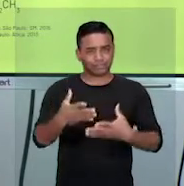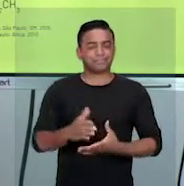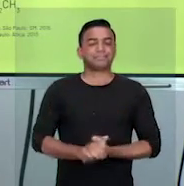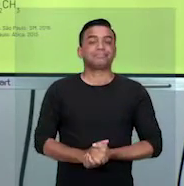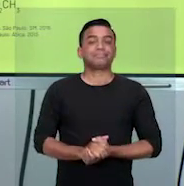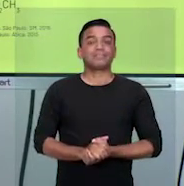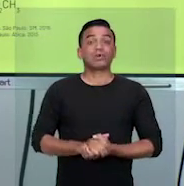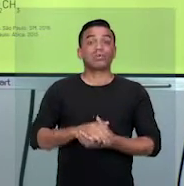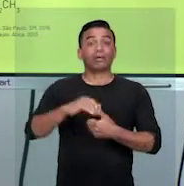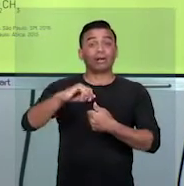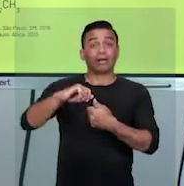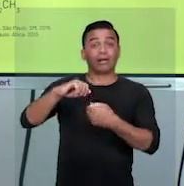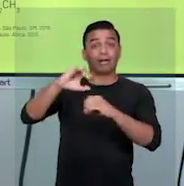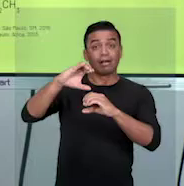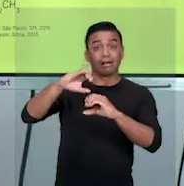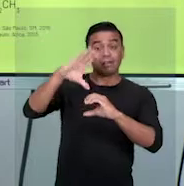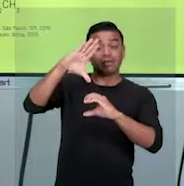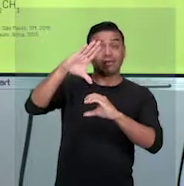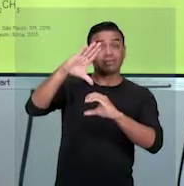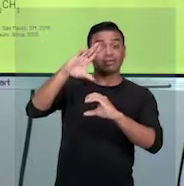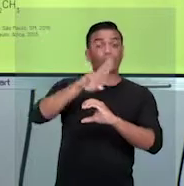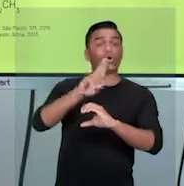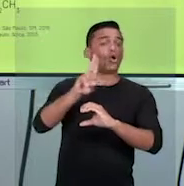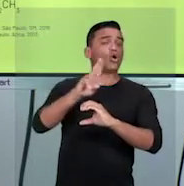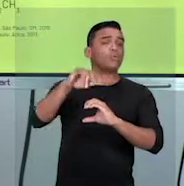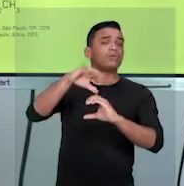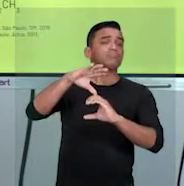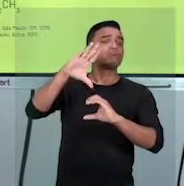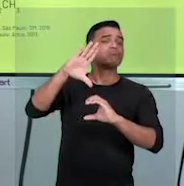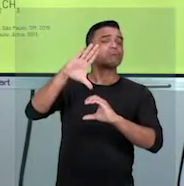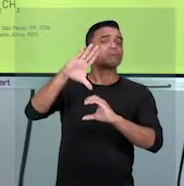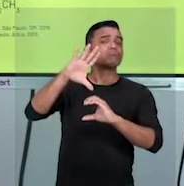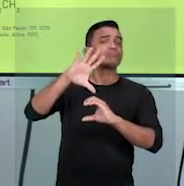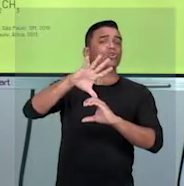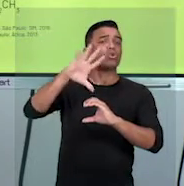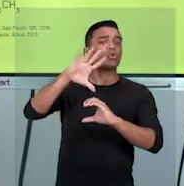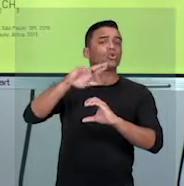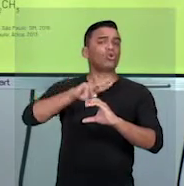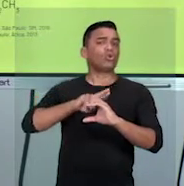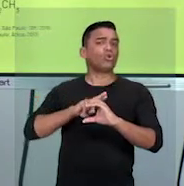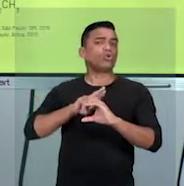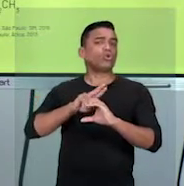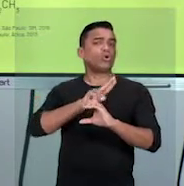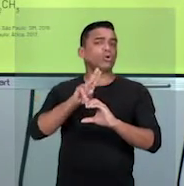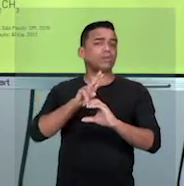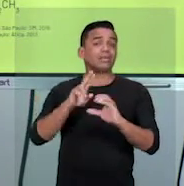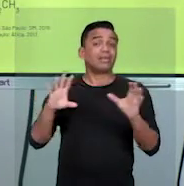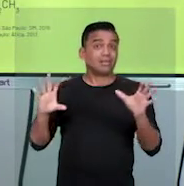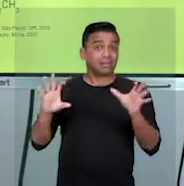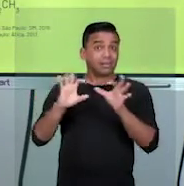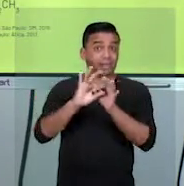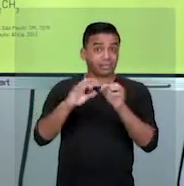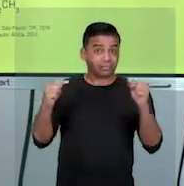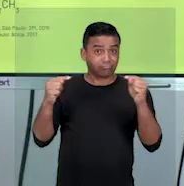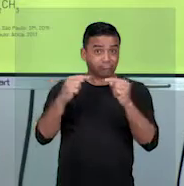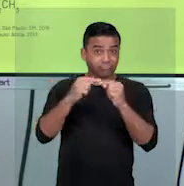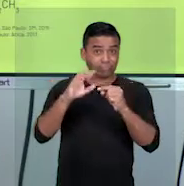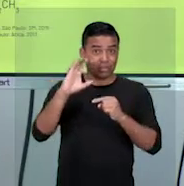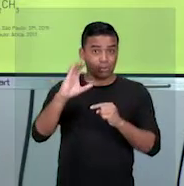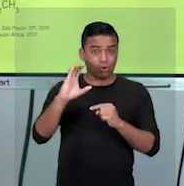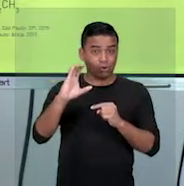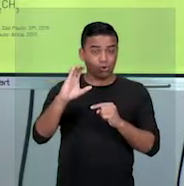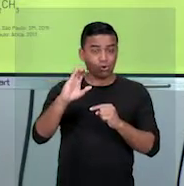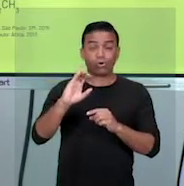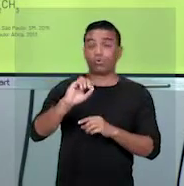As ramificações, elas podem ser nomeadas de 2 formas. De acordo com as ligações entre carbonos e de acordo com